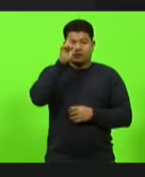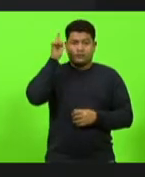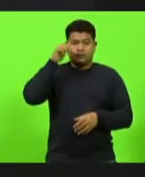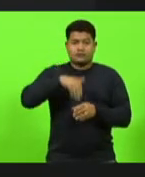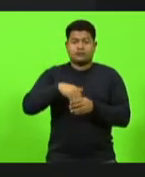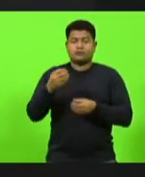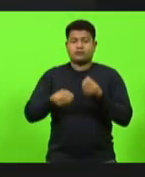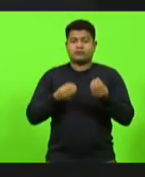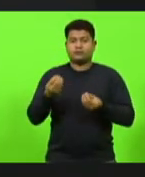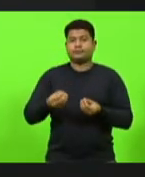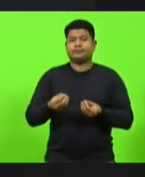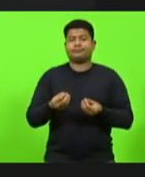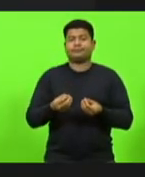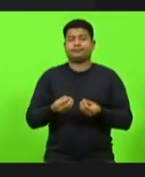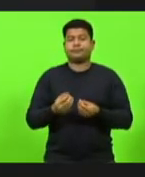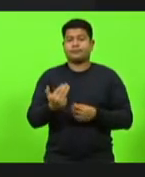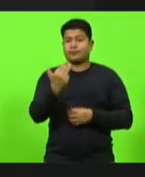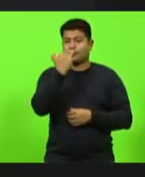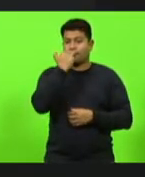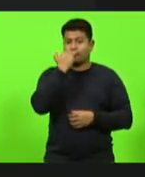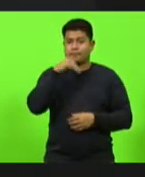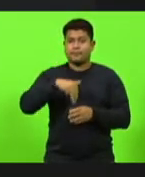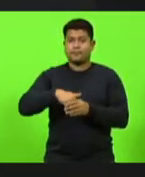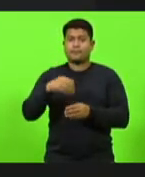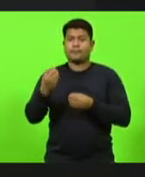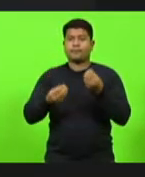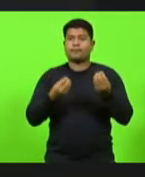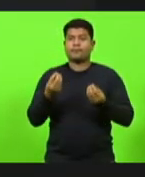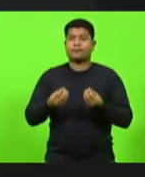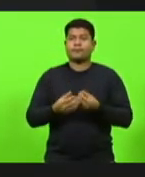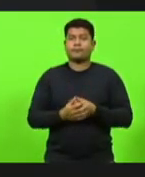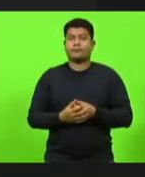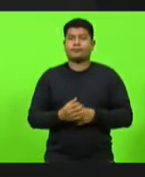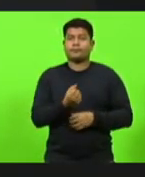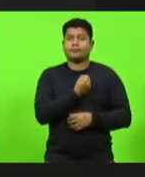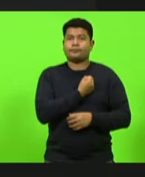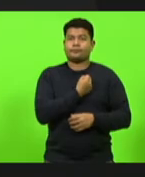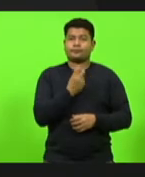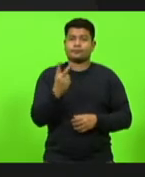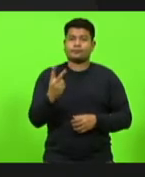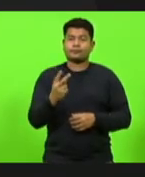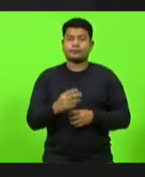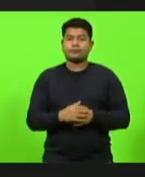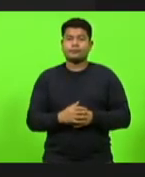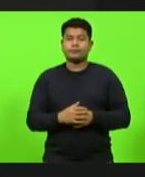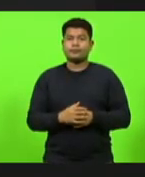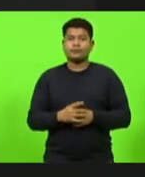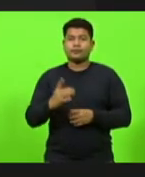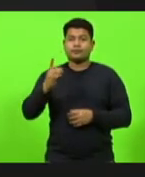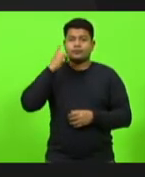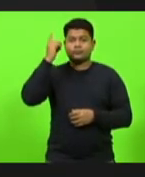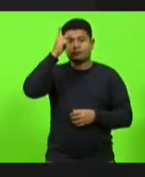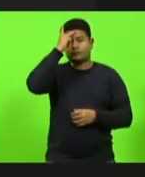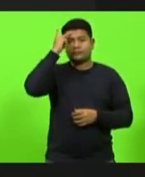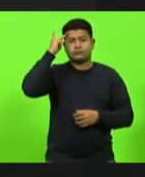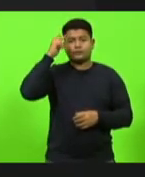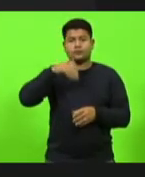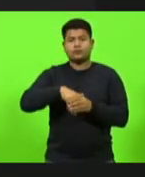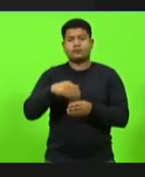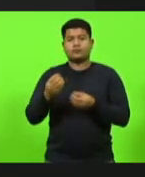Como vota o deputado Moacir Sopelsa? Voto 2, senhor presidente. Como vota a deputada Paulinha?